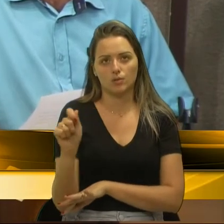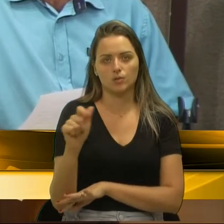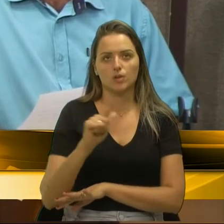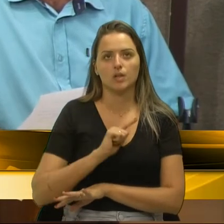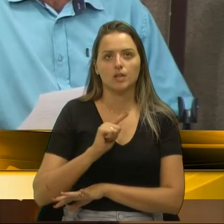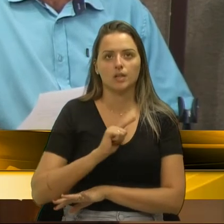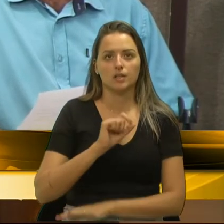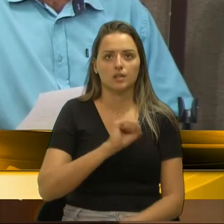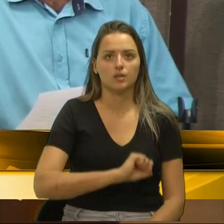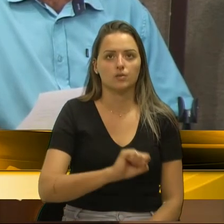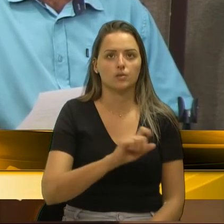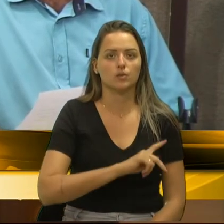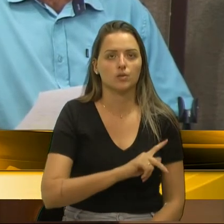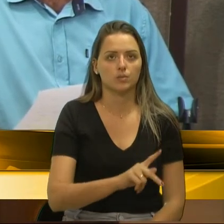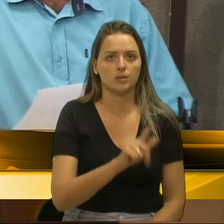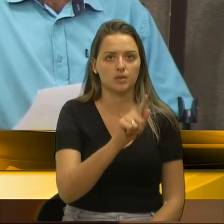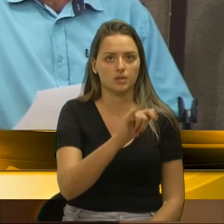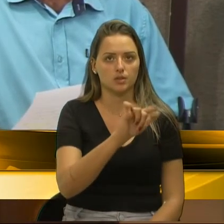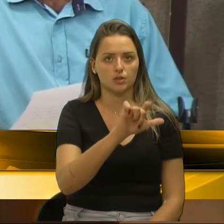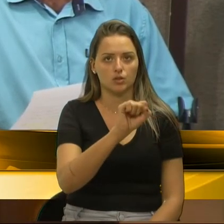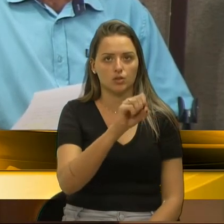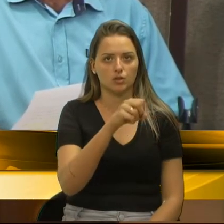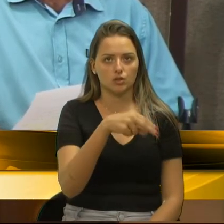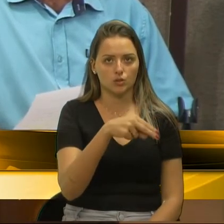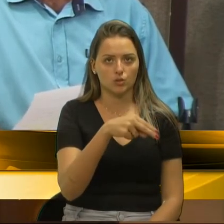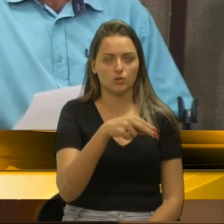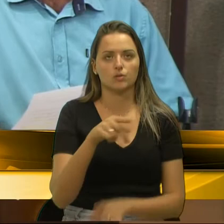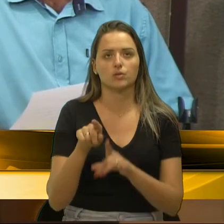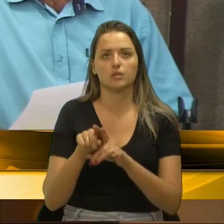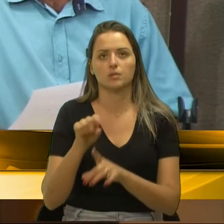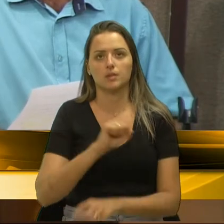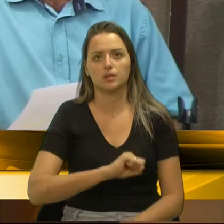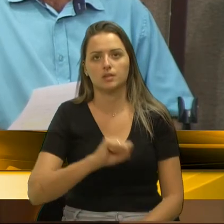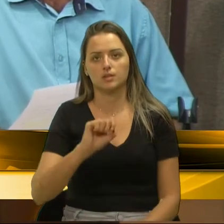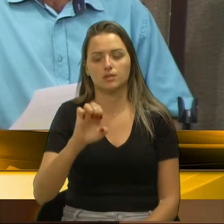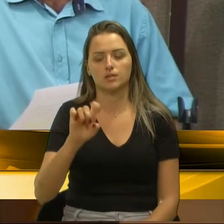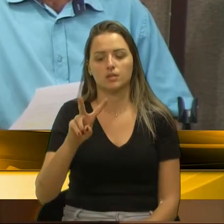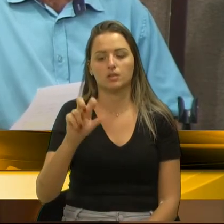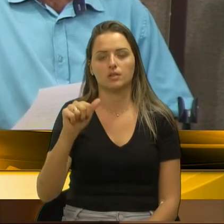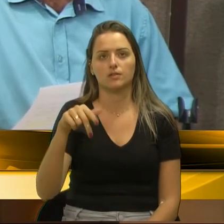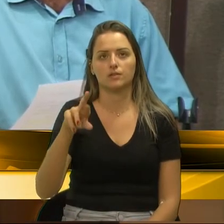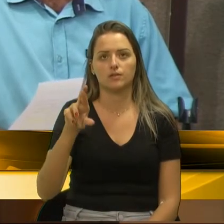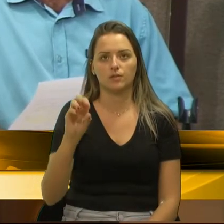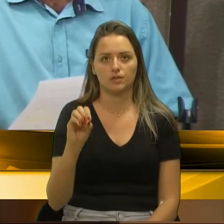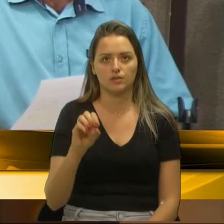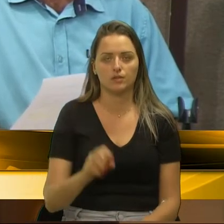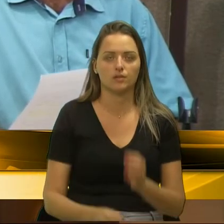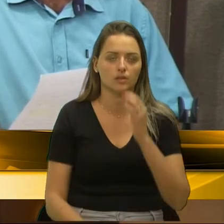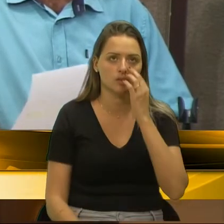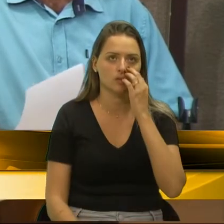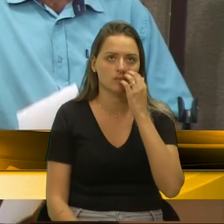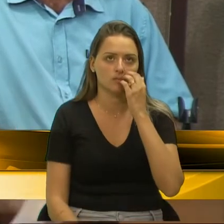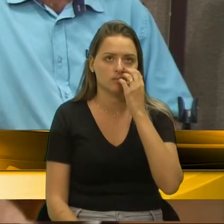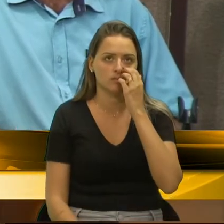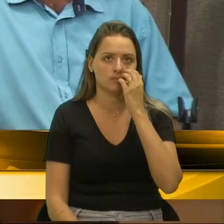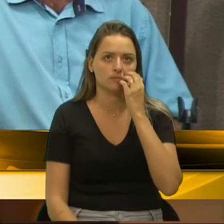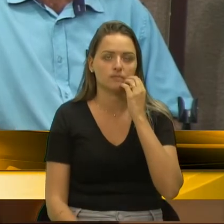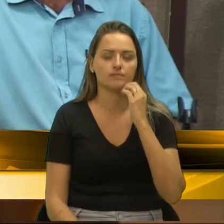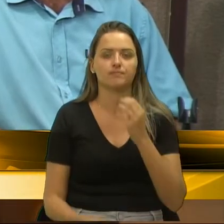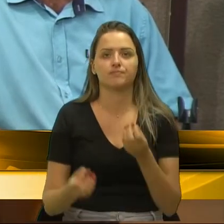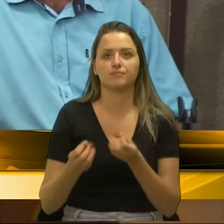o senhor presidente, seu Gilson Stuani, e o senhor Evandro Mazzocchi. É uma festa